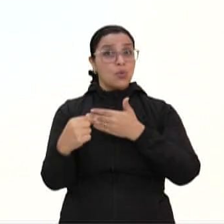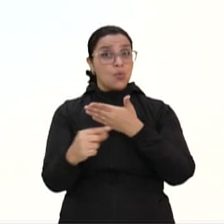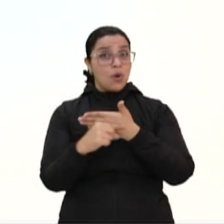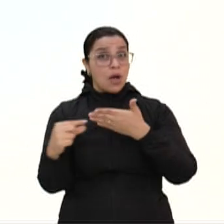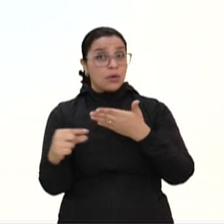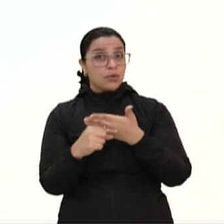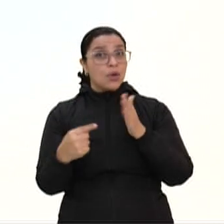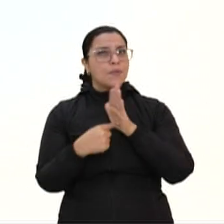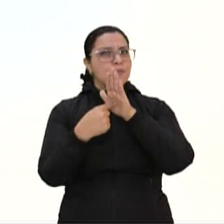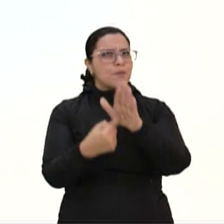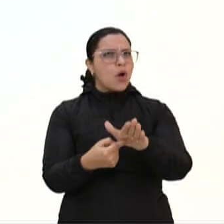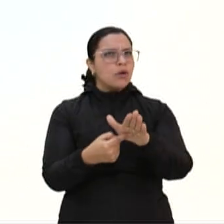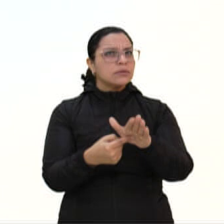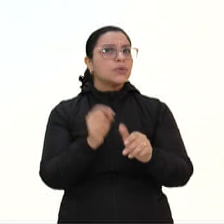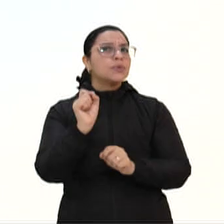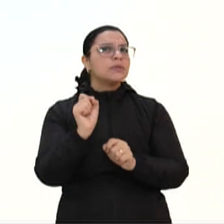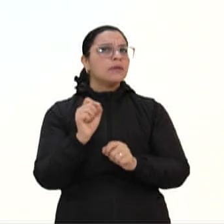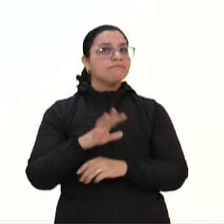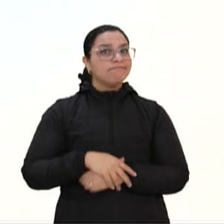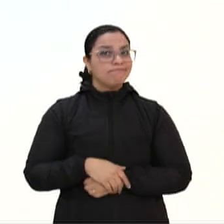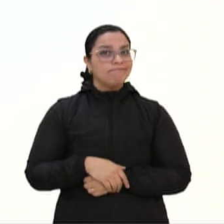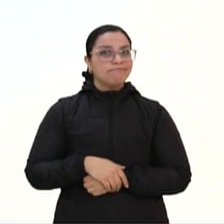autor se inspirou?